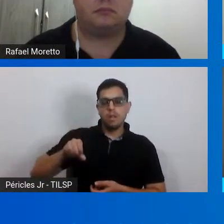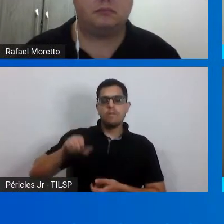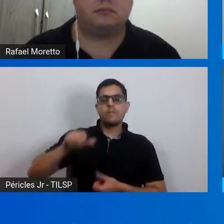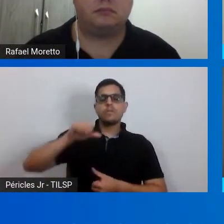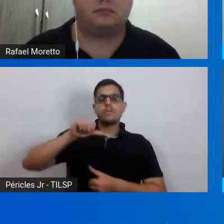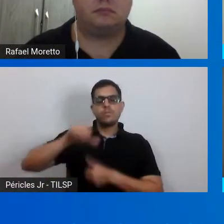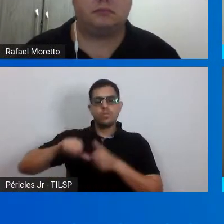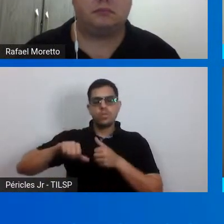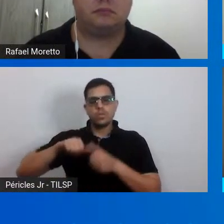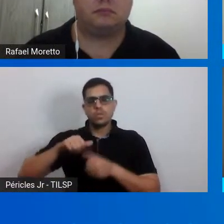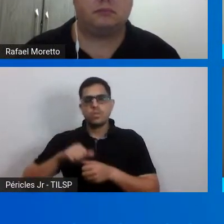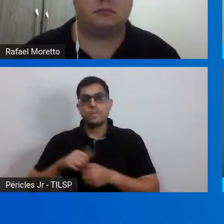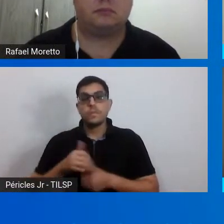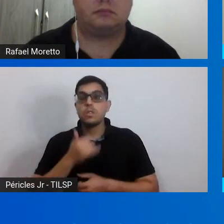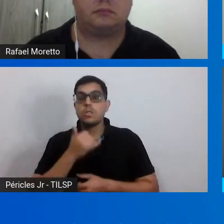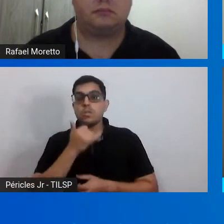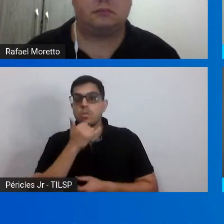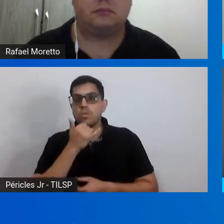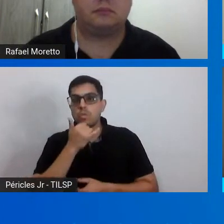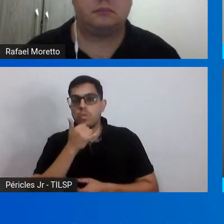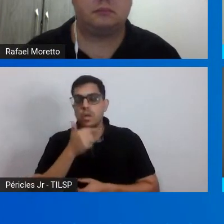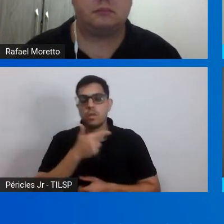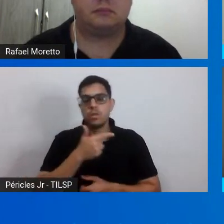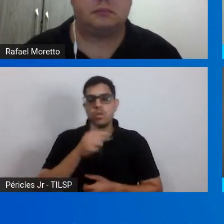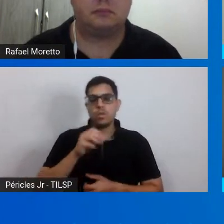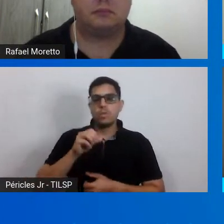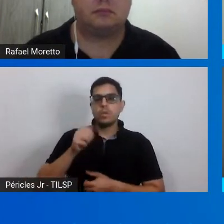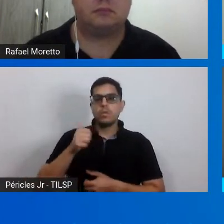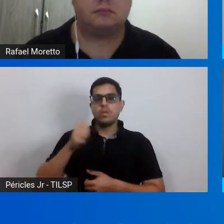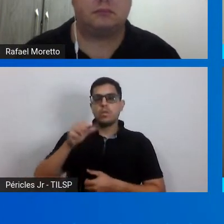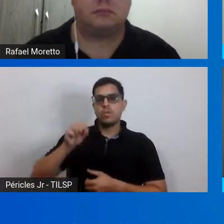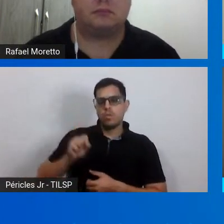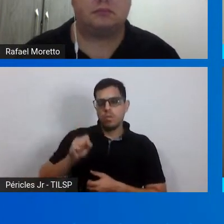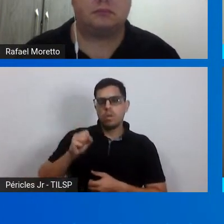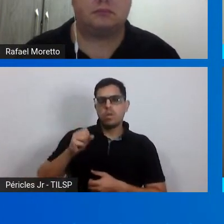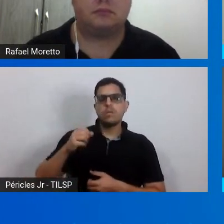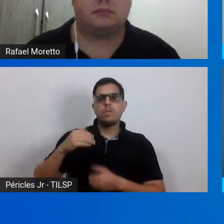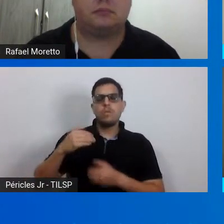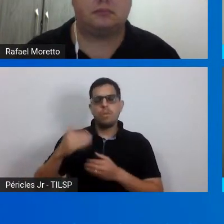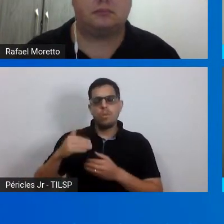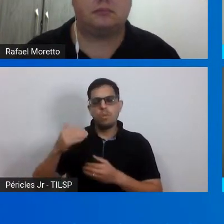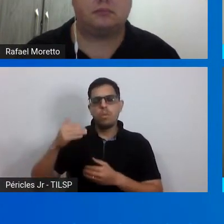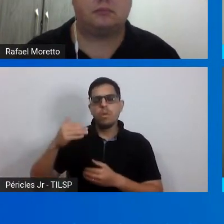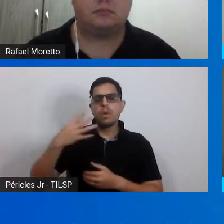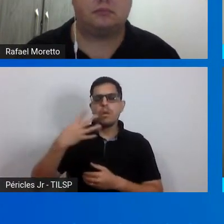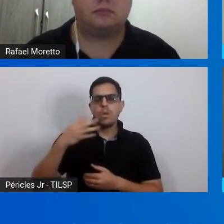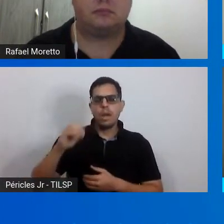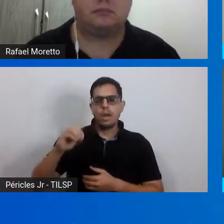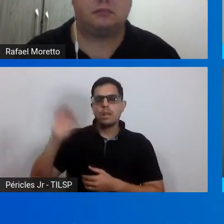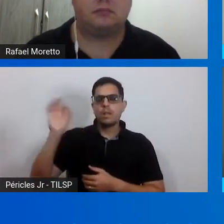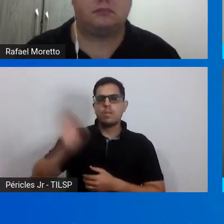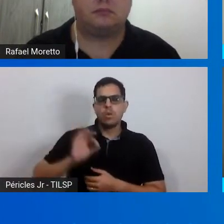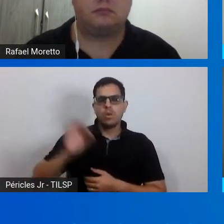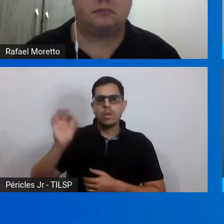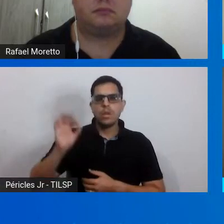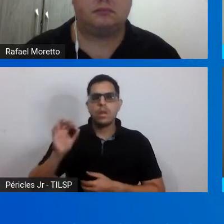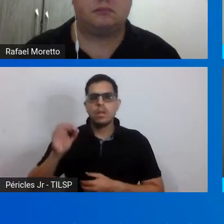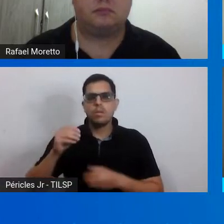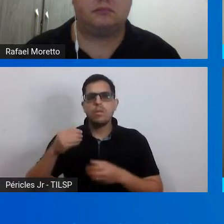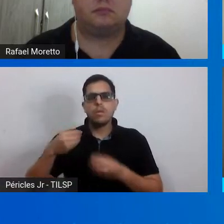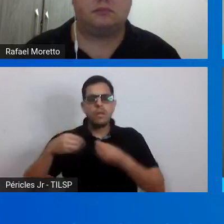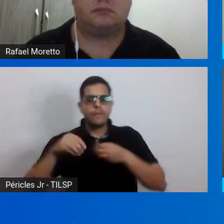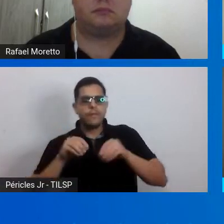perdão 2018 é que isso foi evoluído para 40% como uma série de condições e como a flexibilização